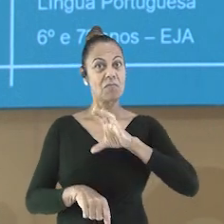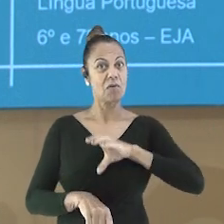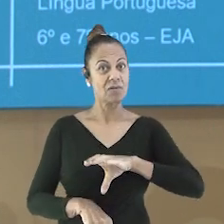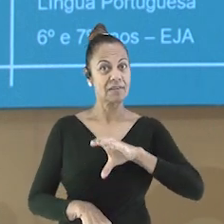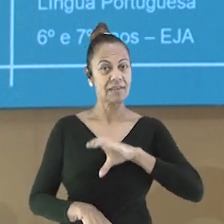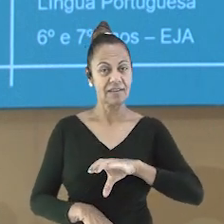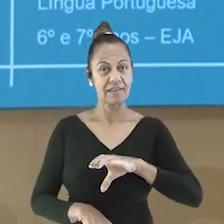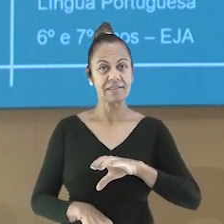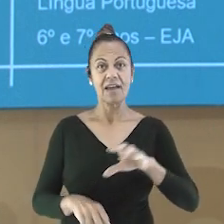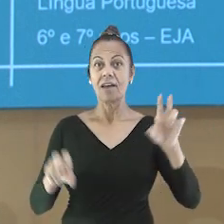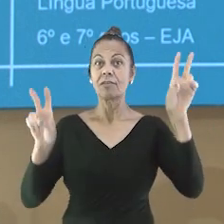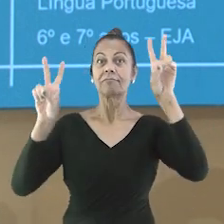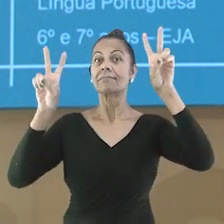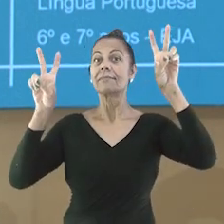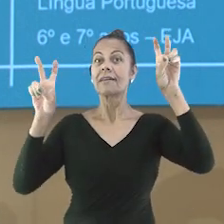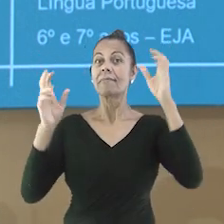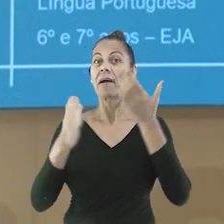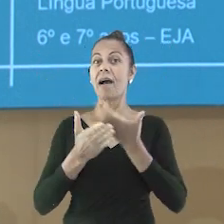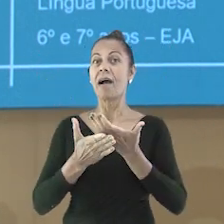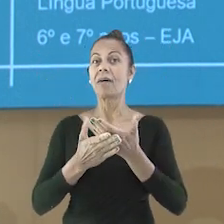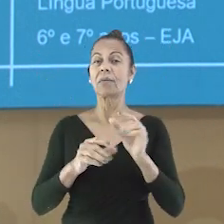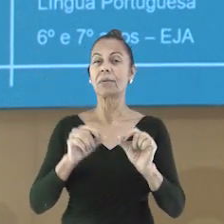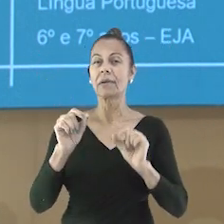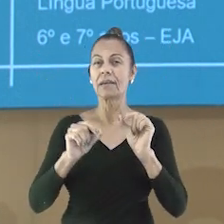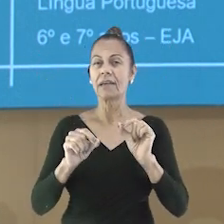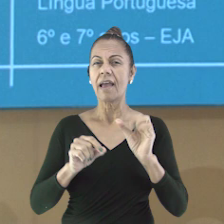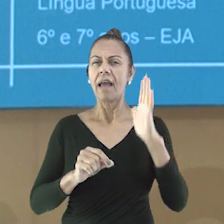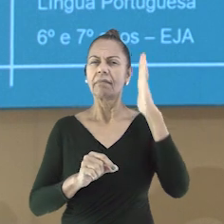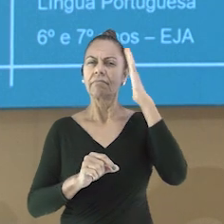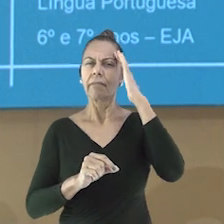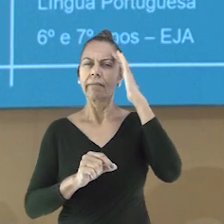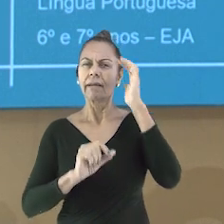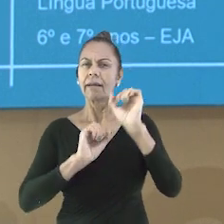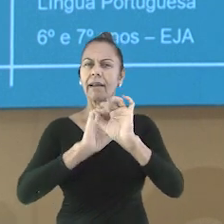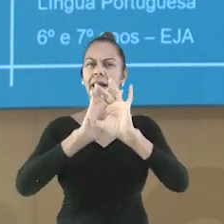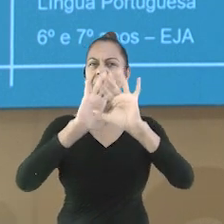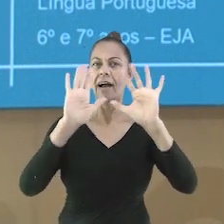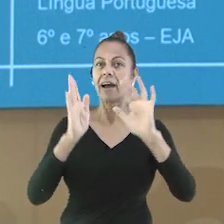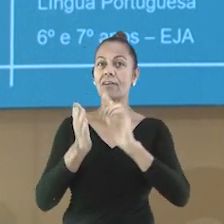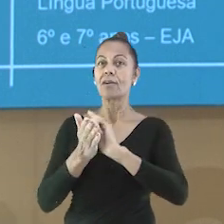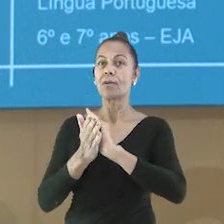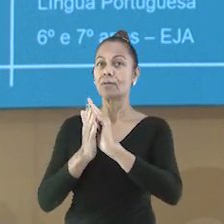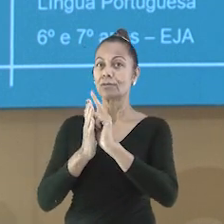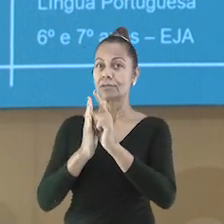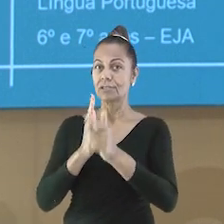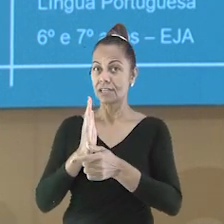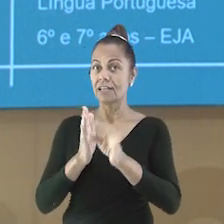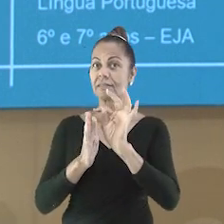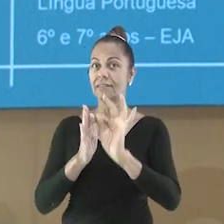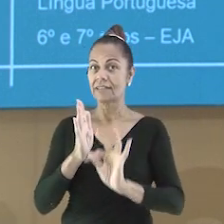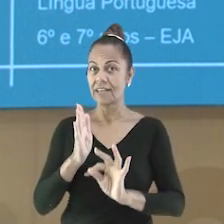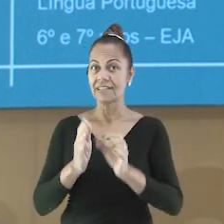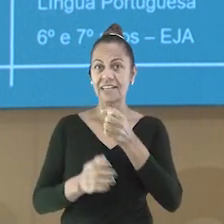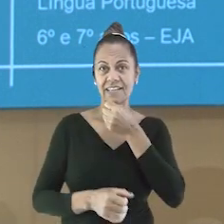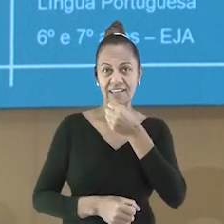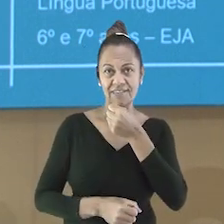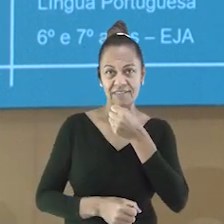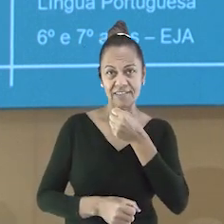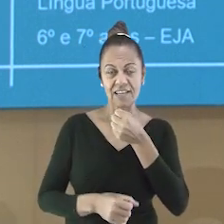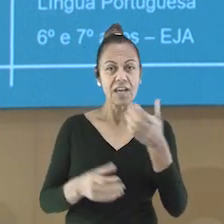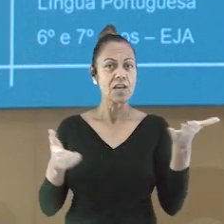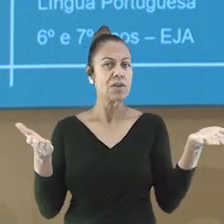de hoje é Frente a Frente com o Gênero Entrevista. Hoje, teremos uma aula para aprender